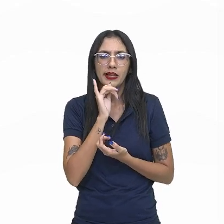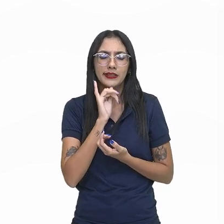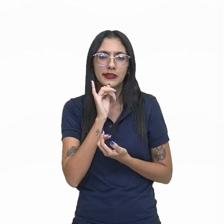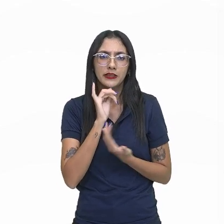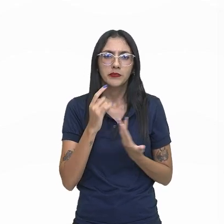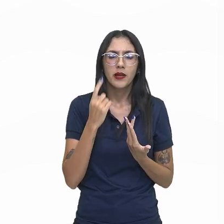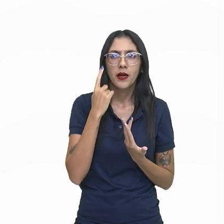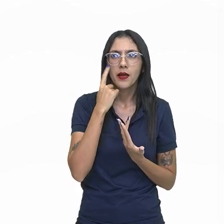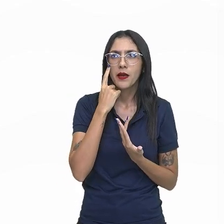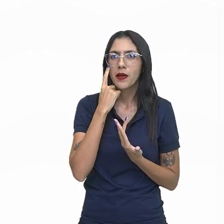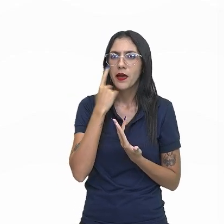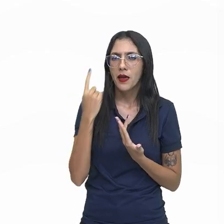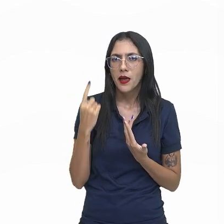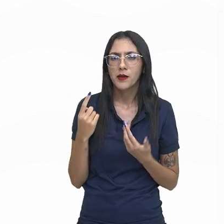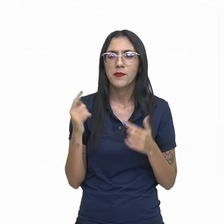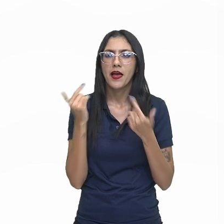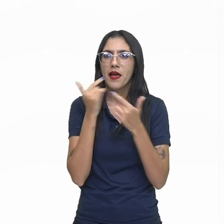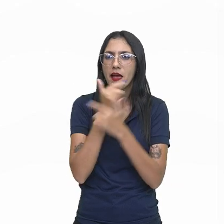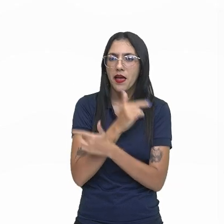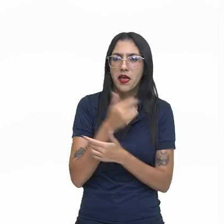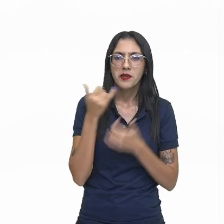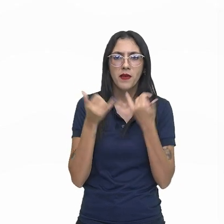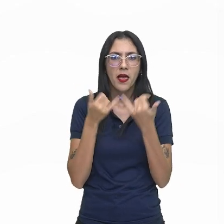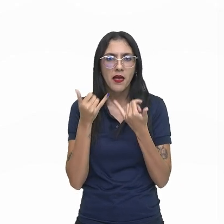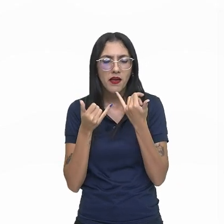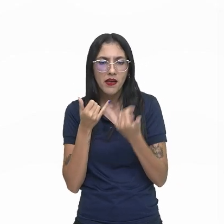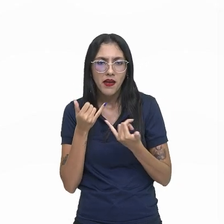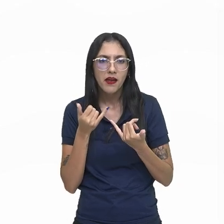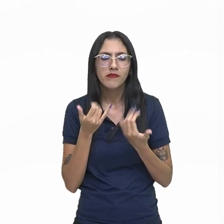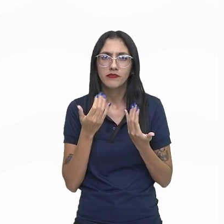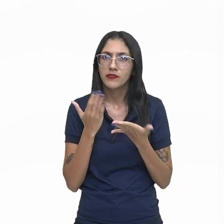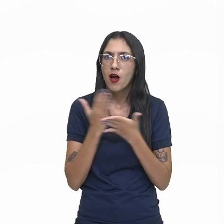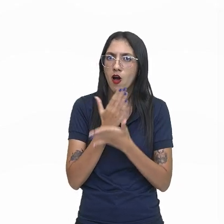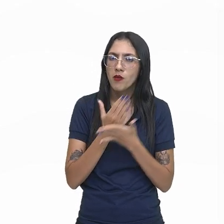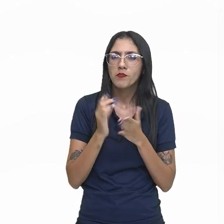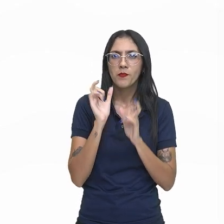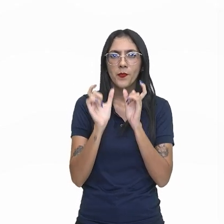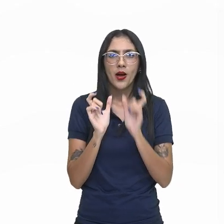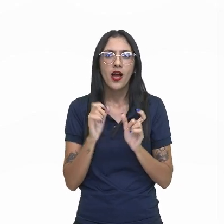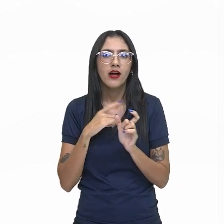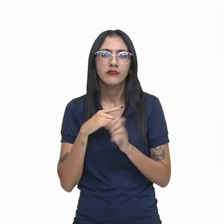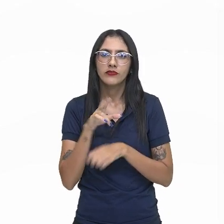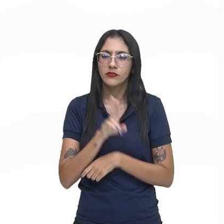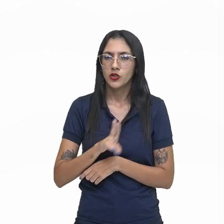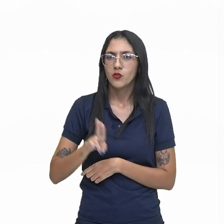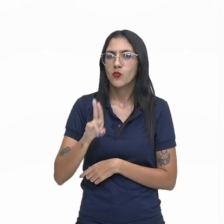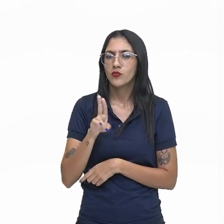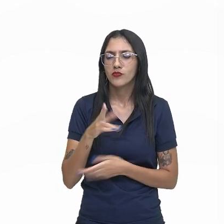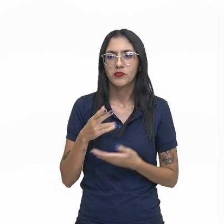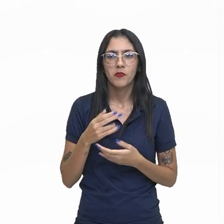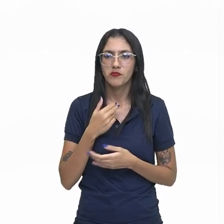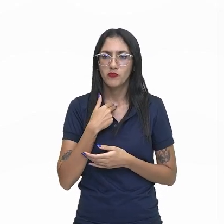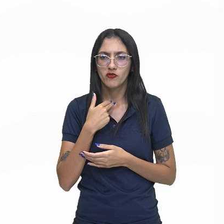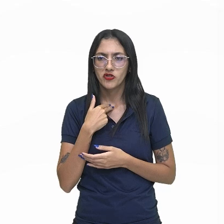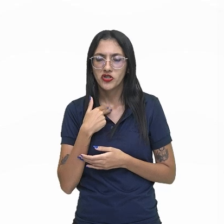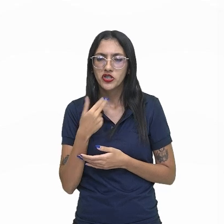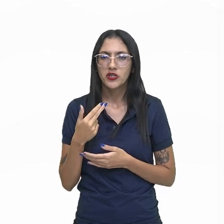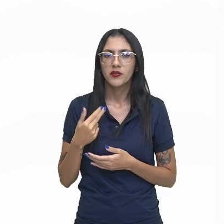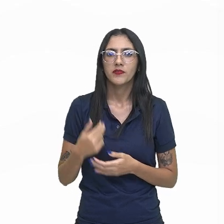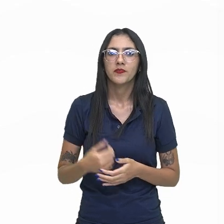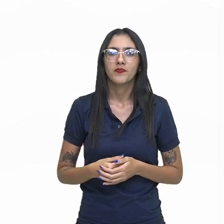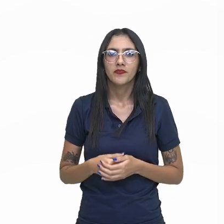escarnecer, né? Caçoar. Olha, essa daí ainda é utilizada. Então não ficava mangando na rua,